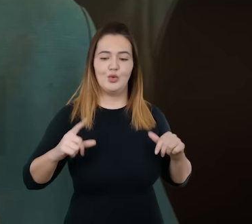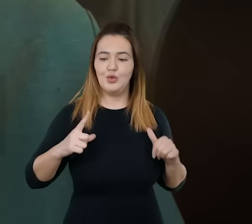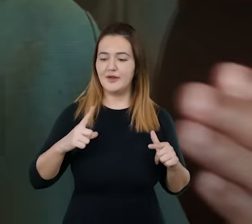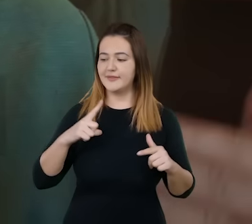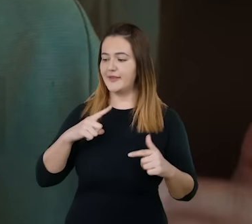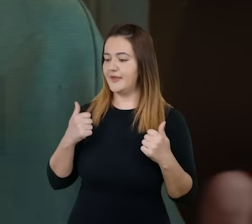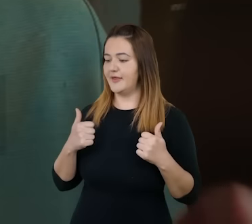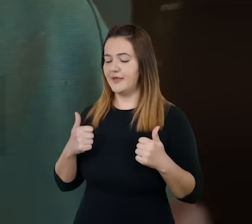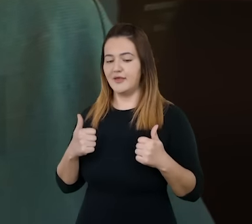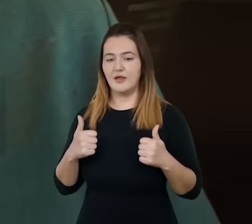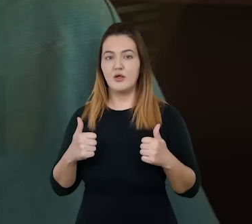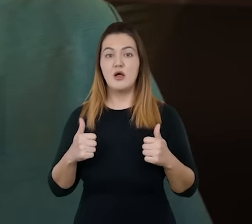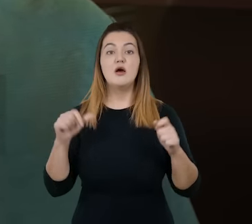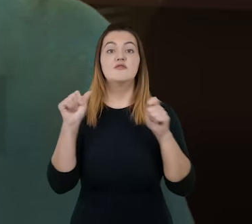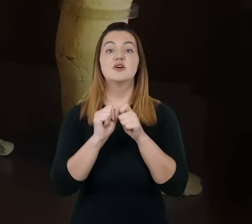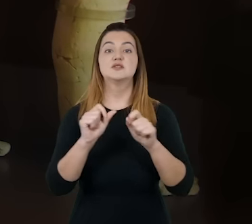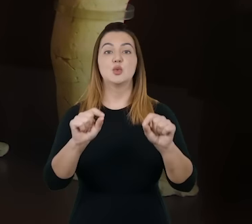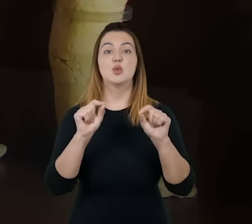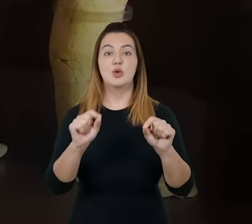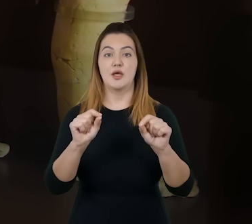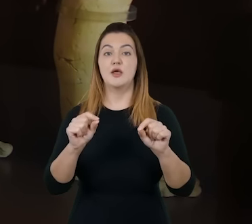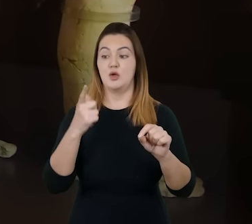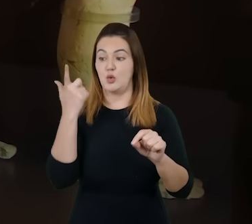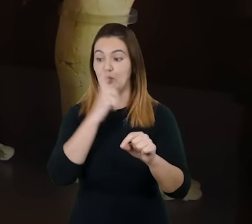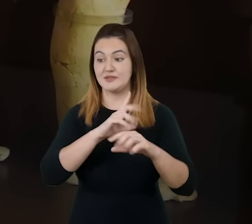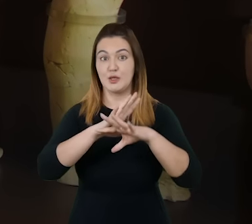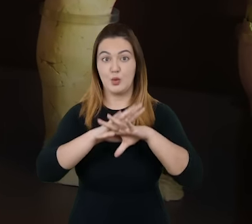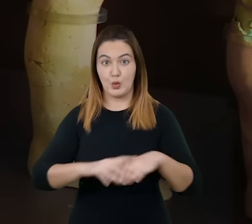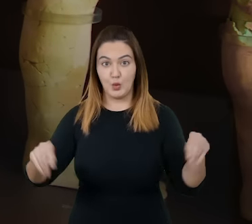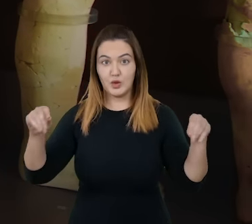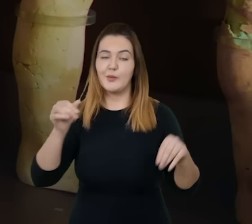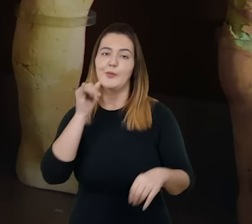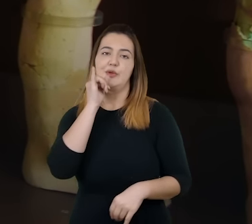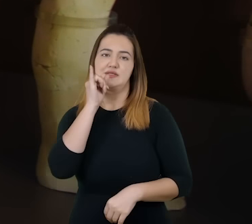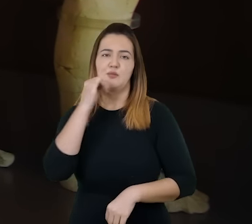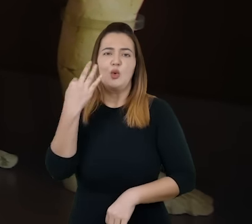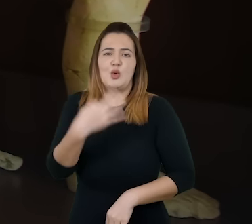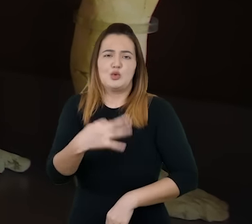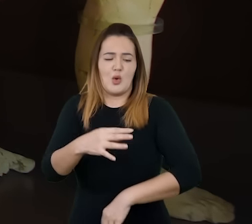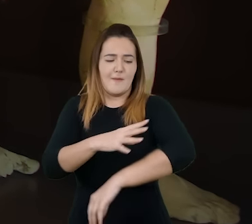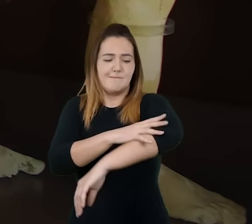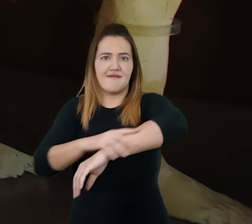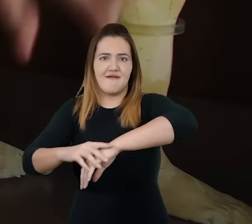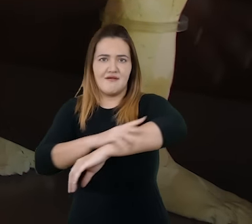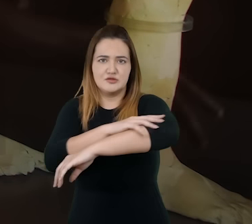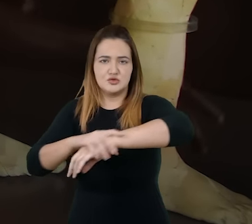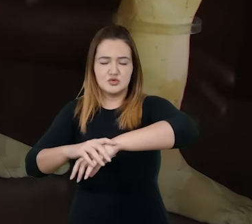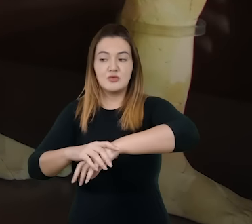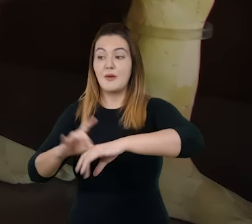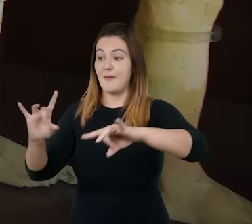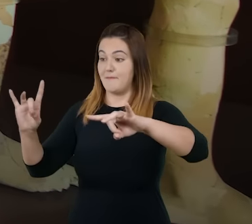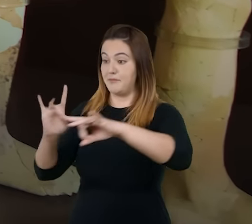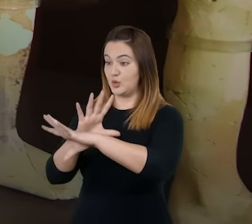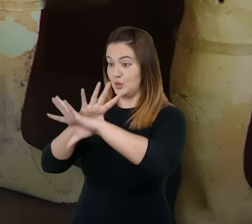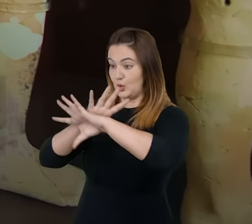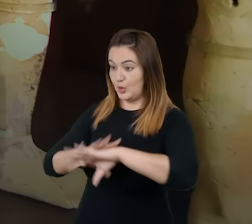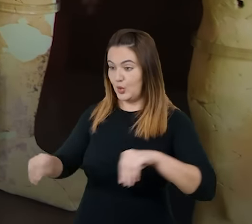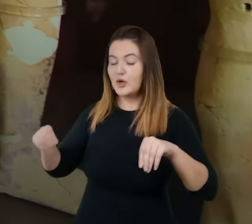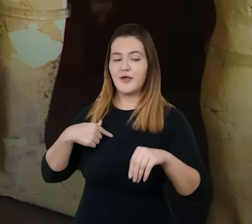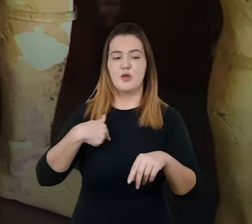algum tipo de cura acontecia, porque essas pessoas que foram agraciadas pelo poder desse Deus da